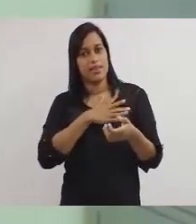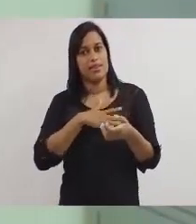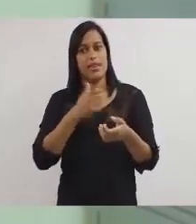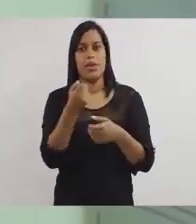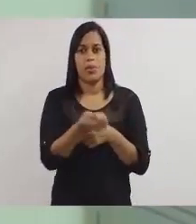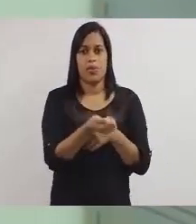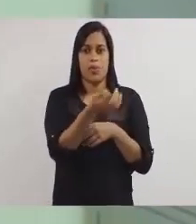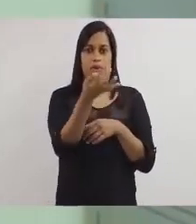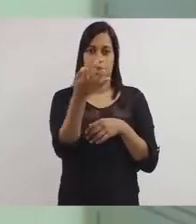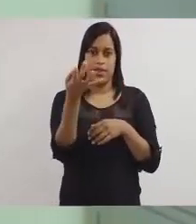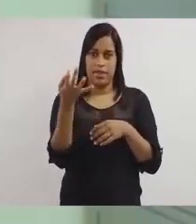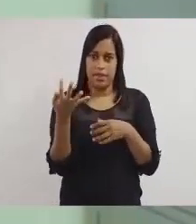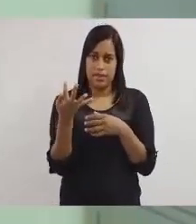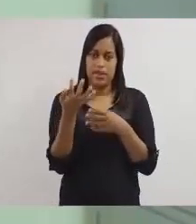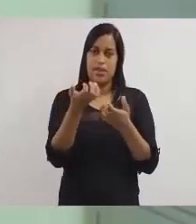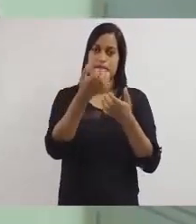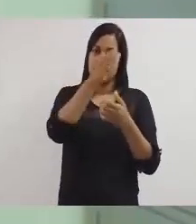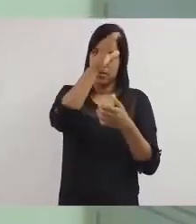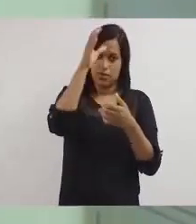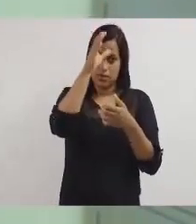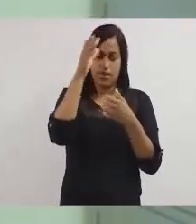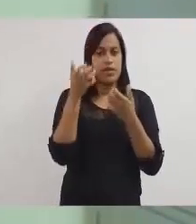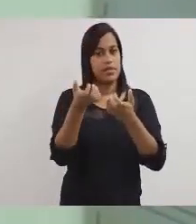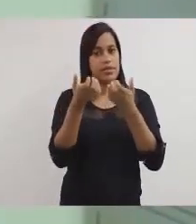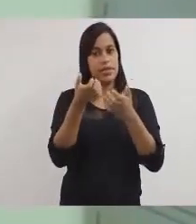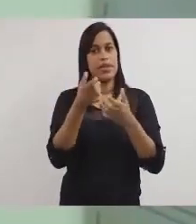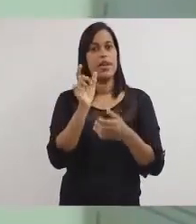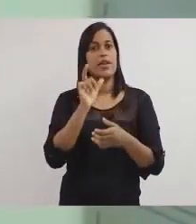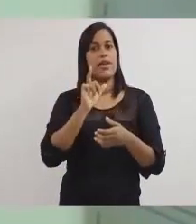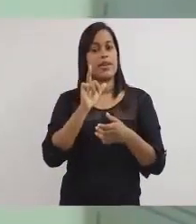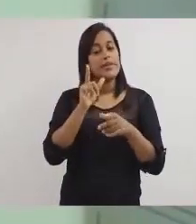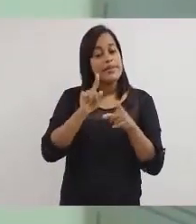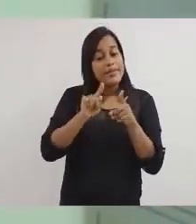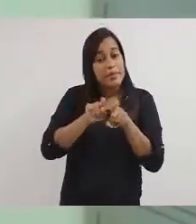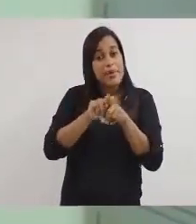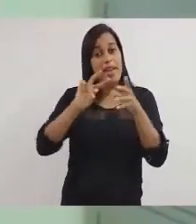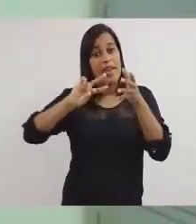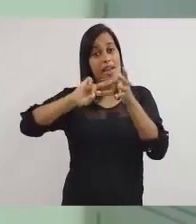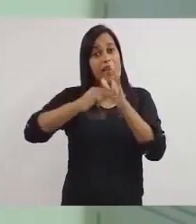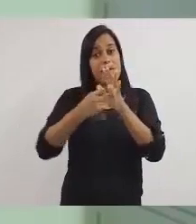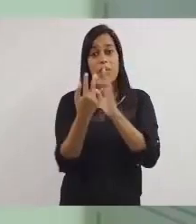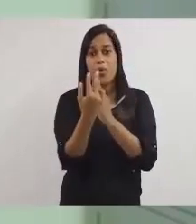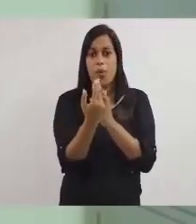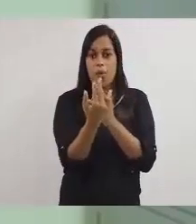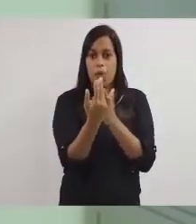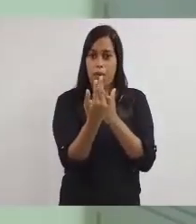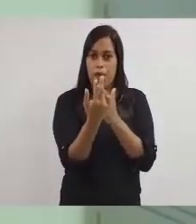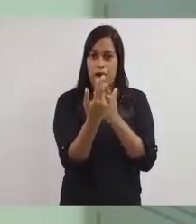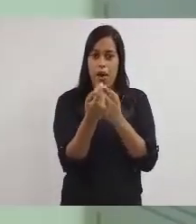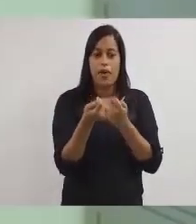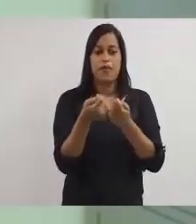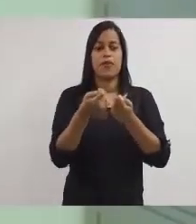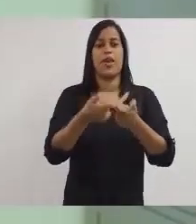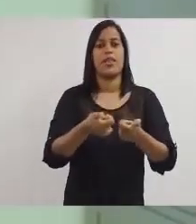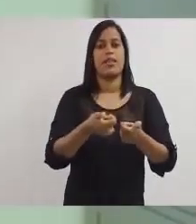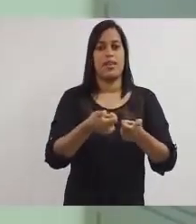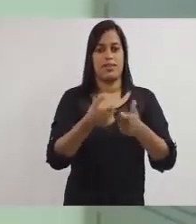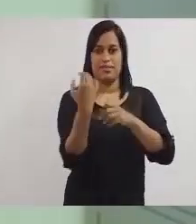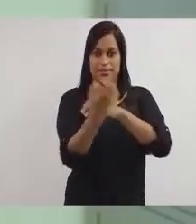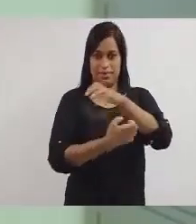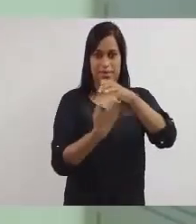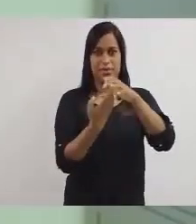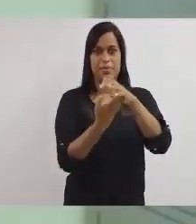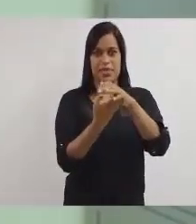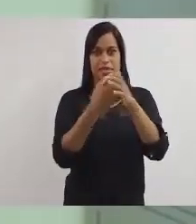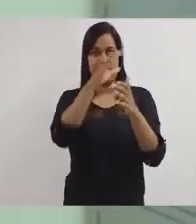de quantidade demandada, é exatamente igual à quantidade oferecida pelas